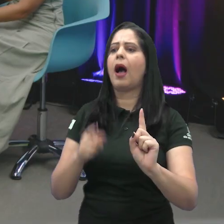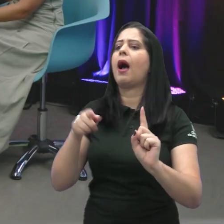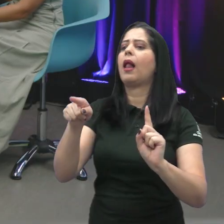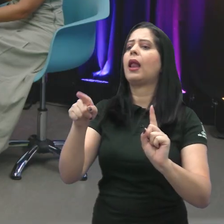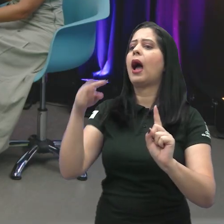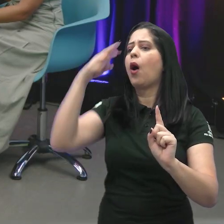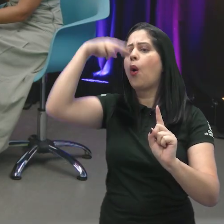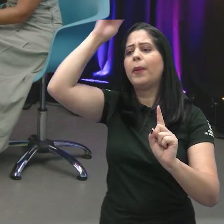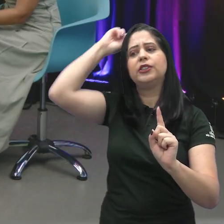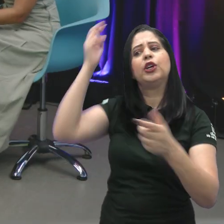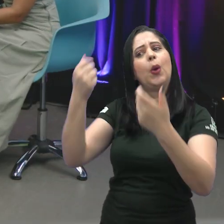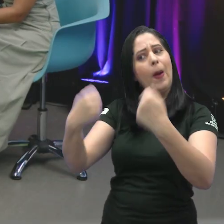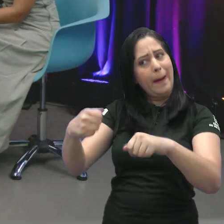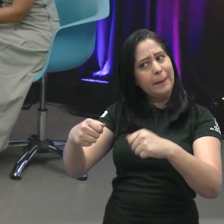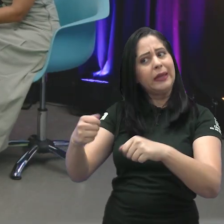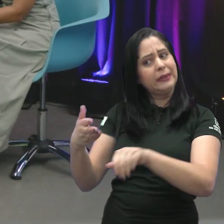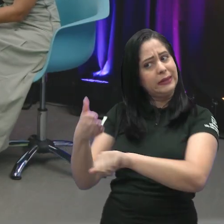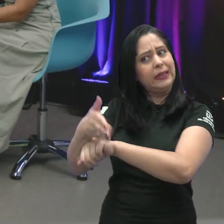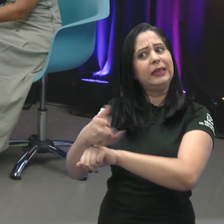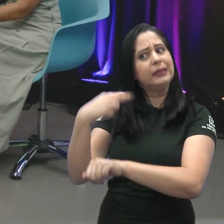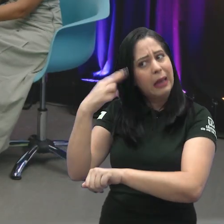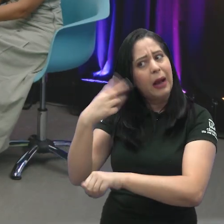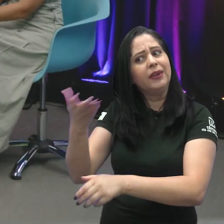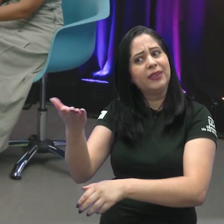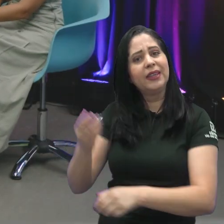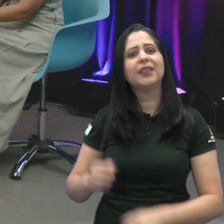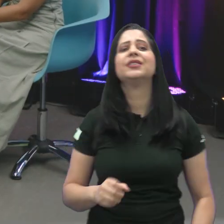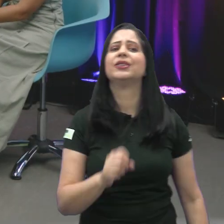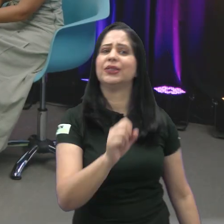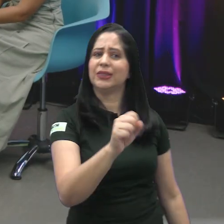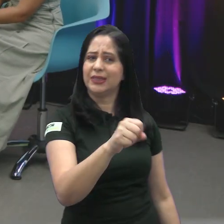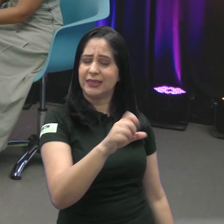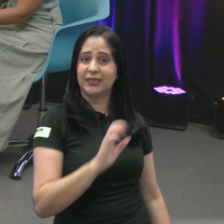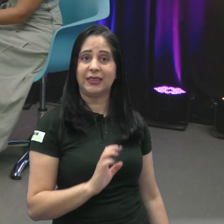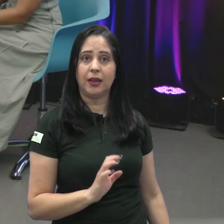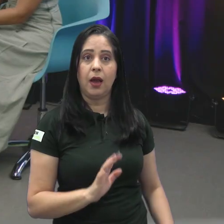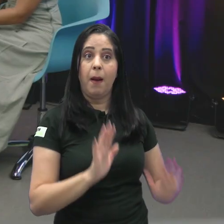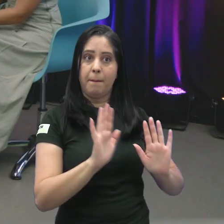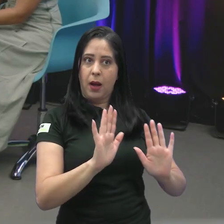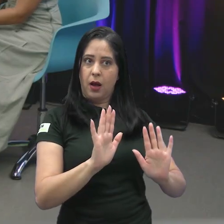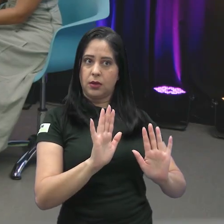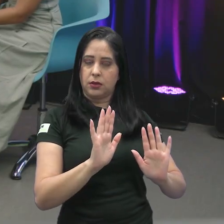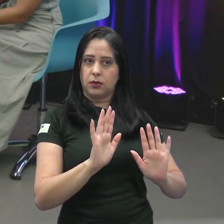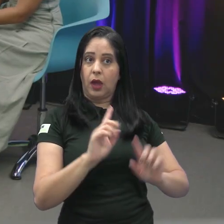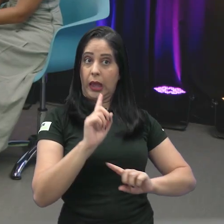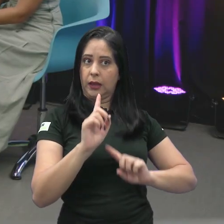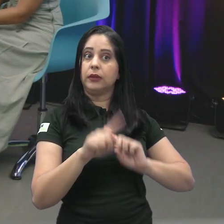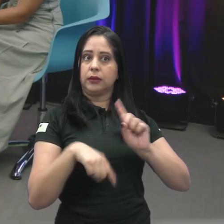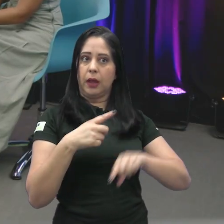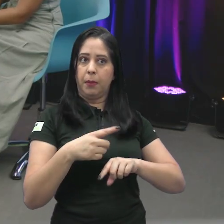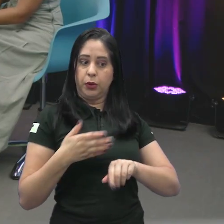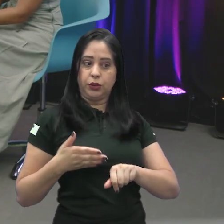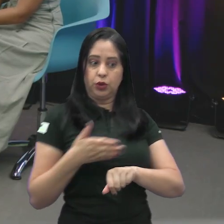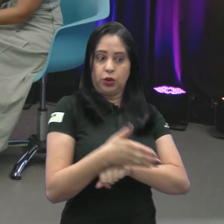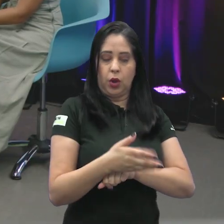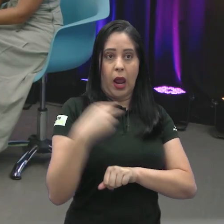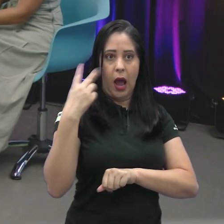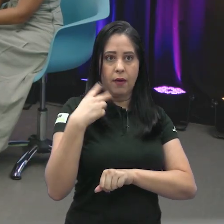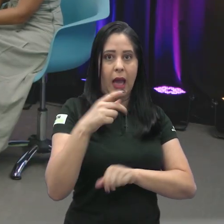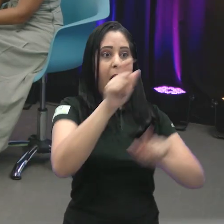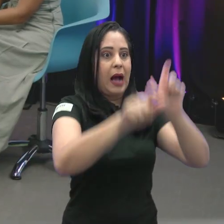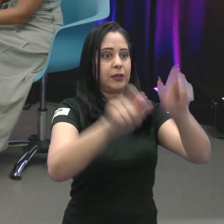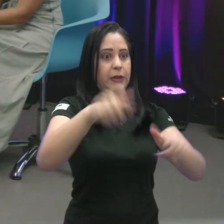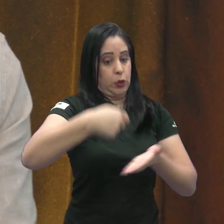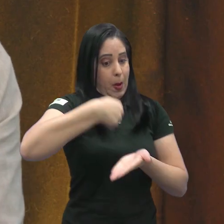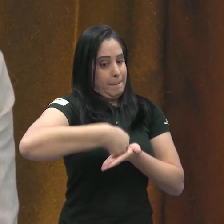Robertinho devia ser vereador, não é? Desse jeito. Depois que você passa a ser, lógico, né? É normal isso, né? As pessoas aí te